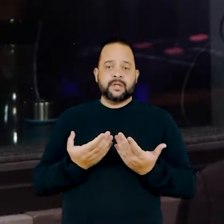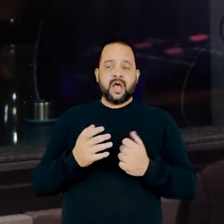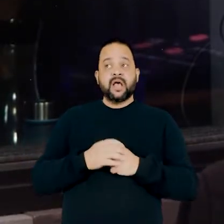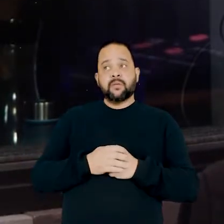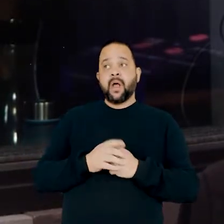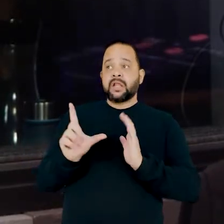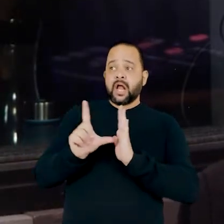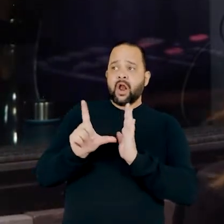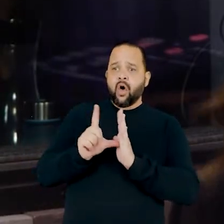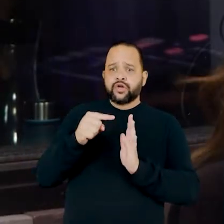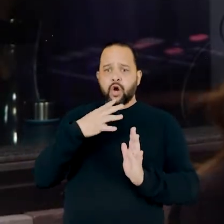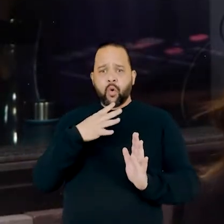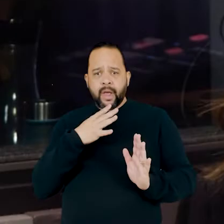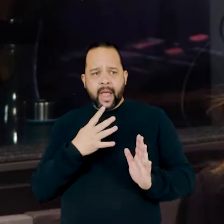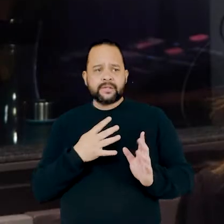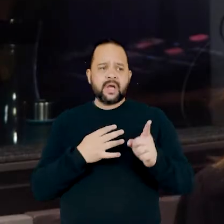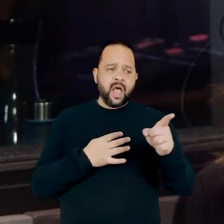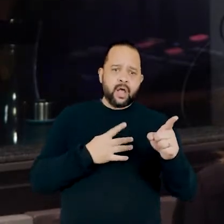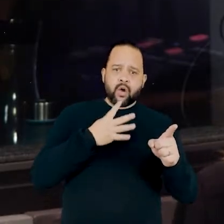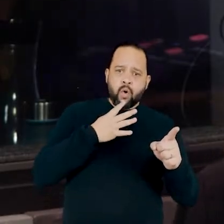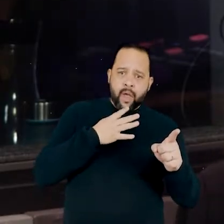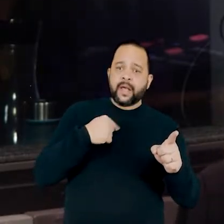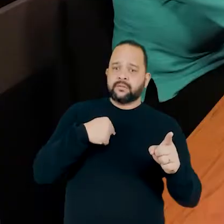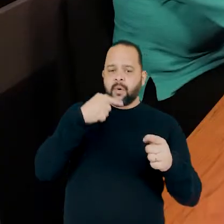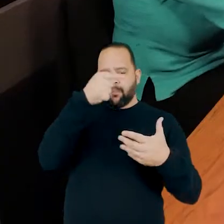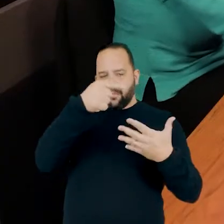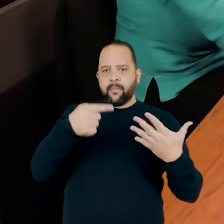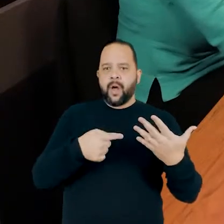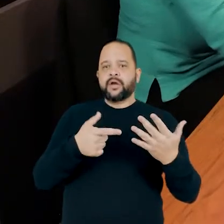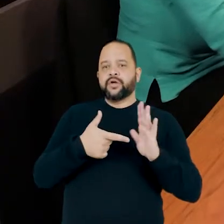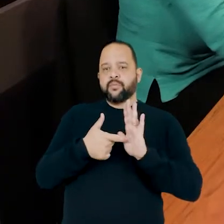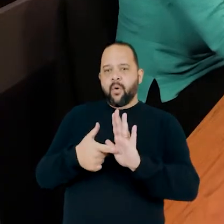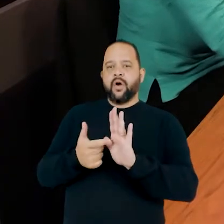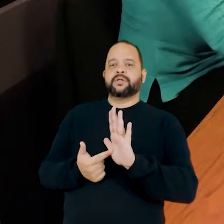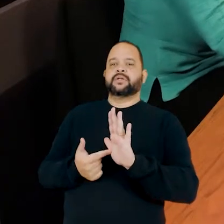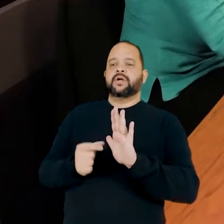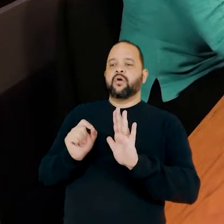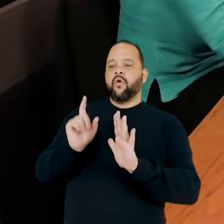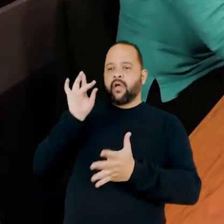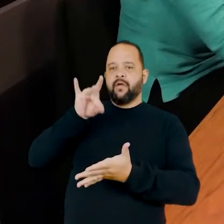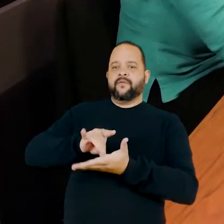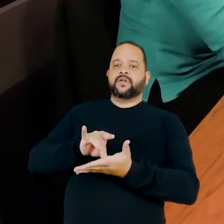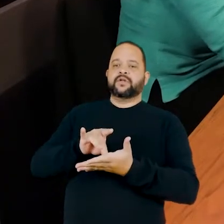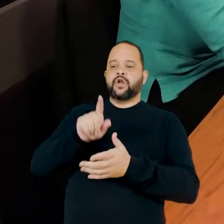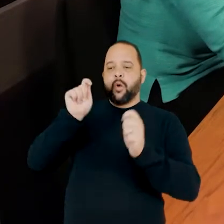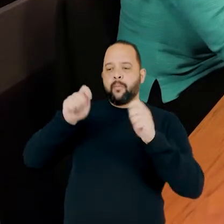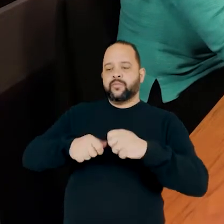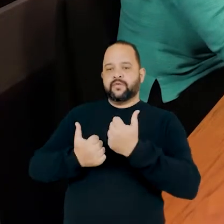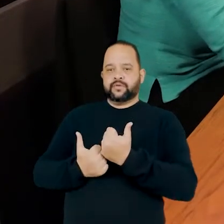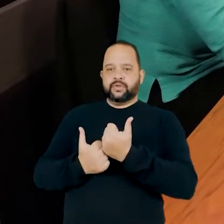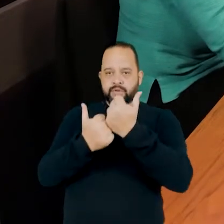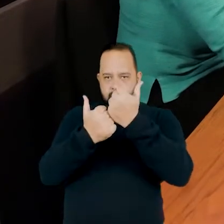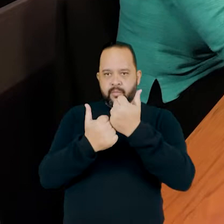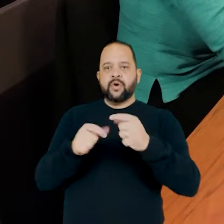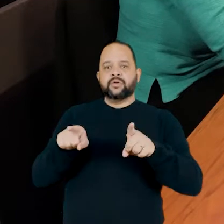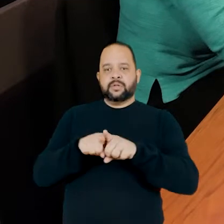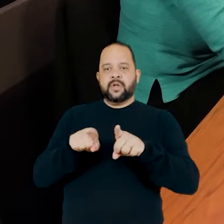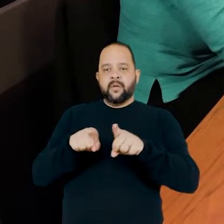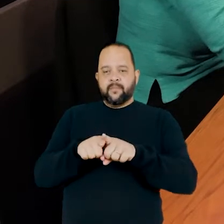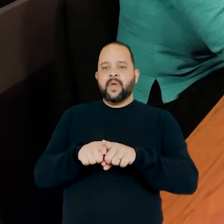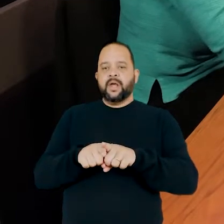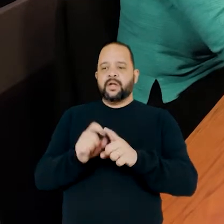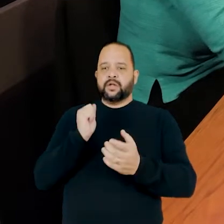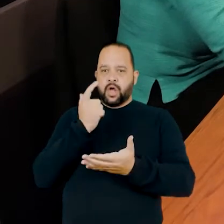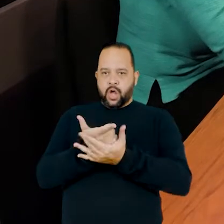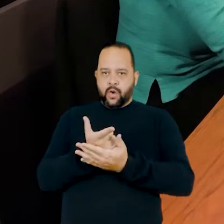loja eu não conheço, mas eu conheço essa daqui, ó. Compra aqui que é certeiro. Então, a gente consegue estar dando esse apoio aí também no pré, né?